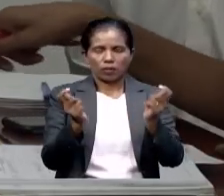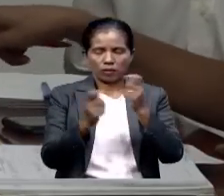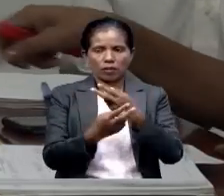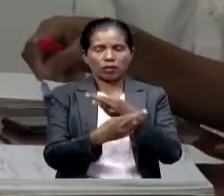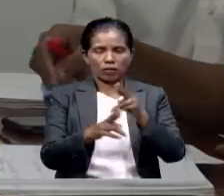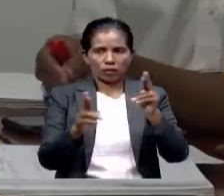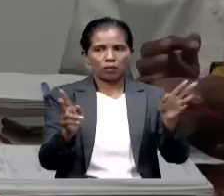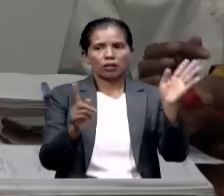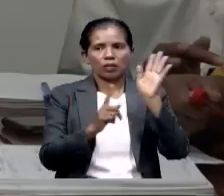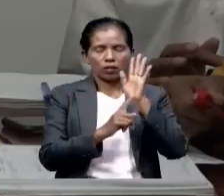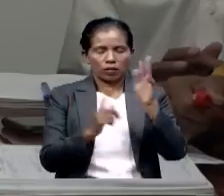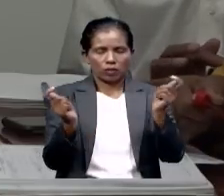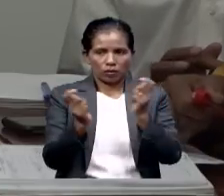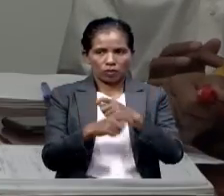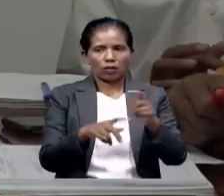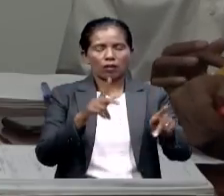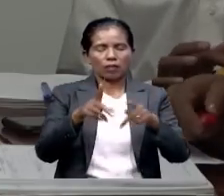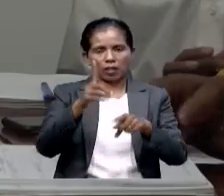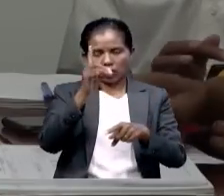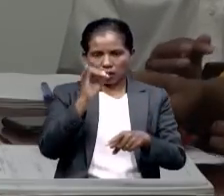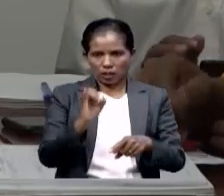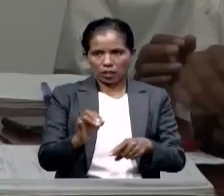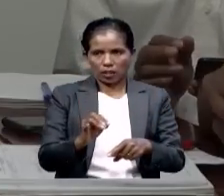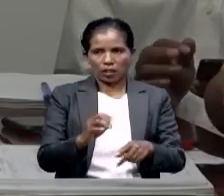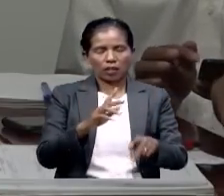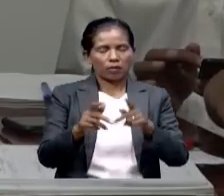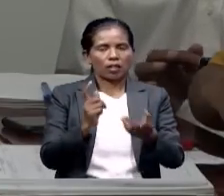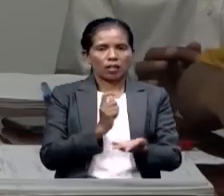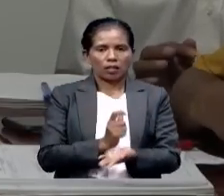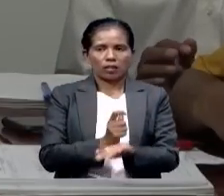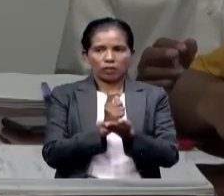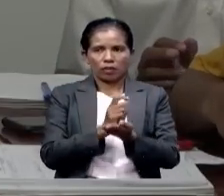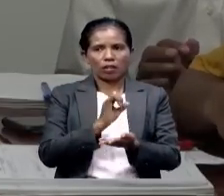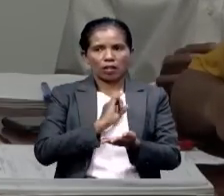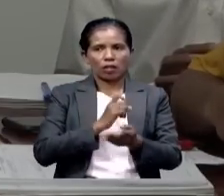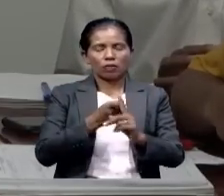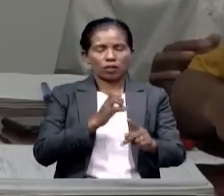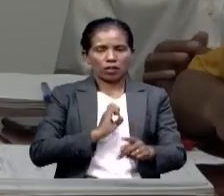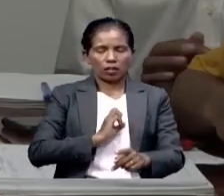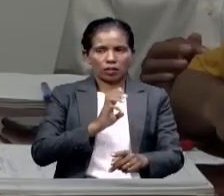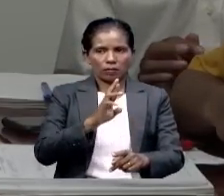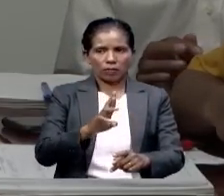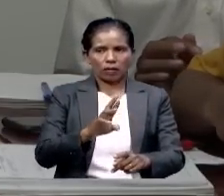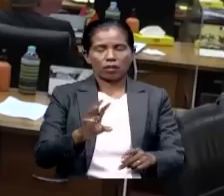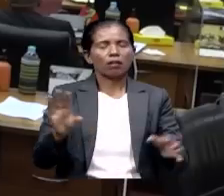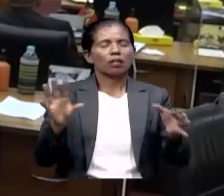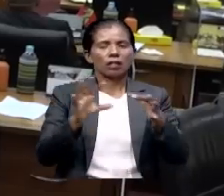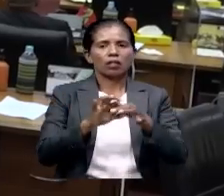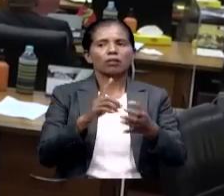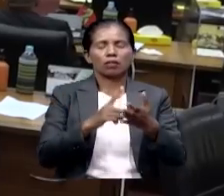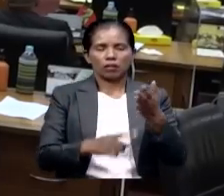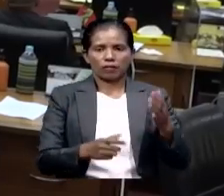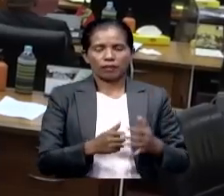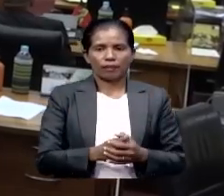troca mak ida ne e mane di lewang ida i e mane atauru hau hus sir mera hau hi ligação sena. Além